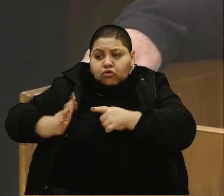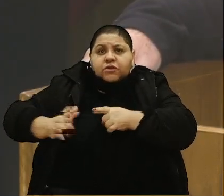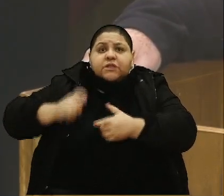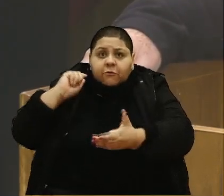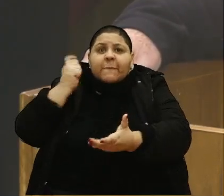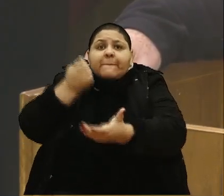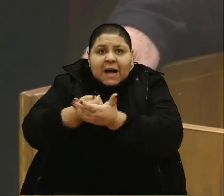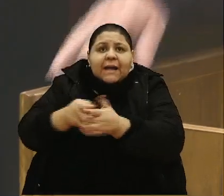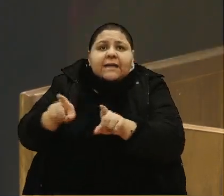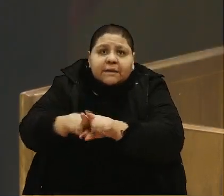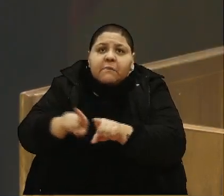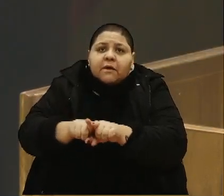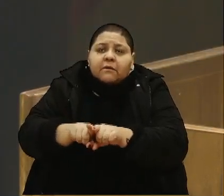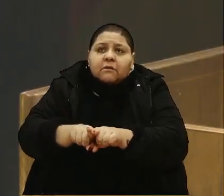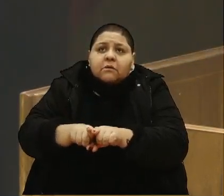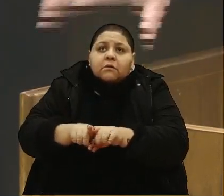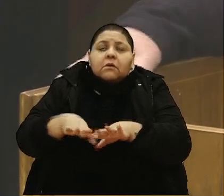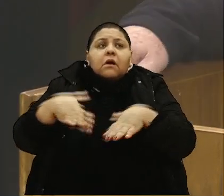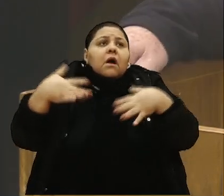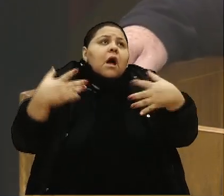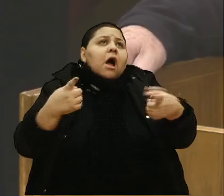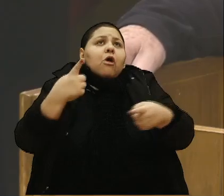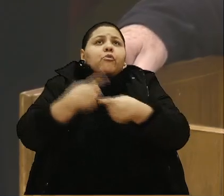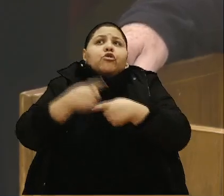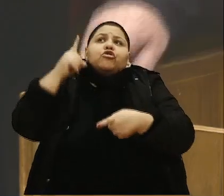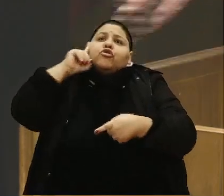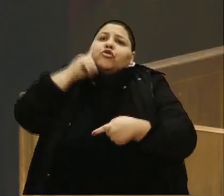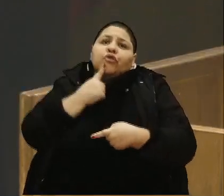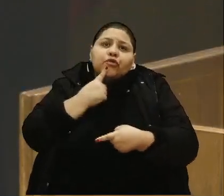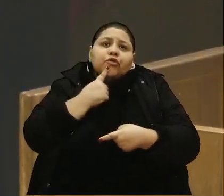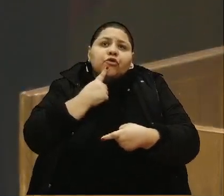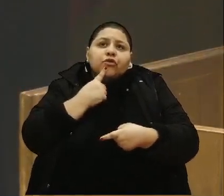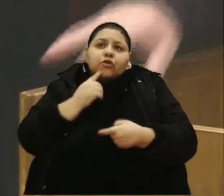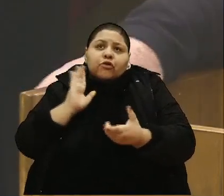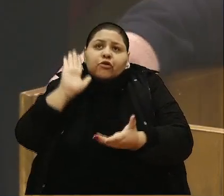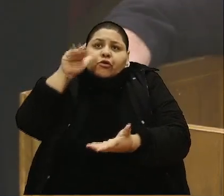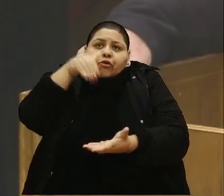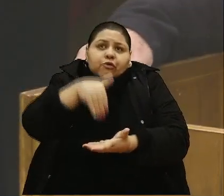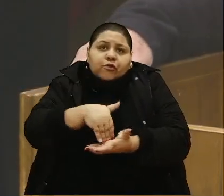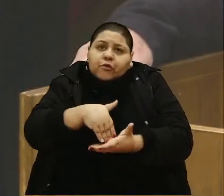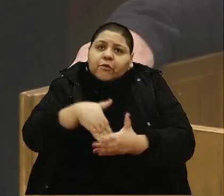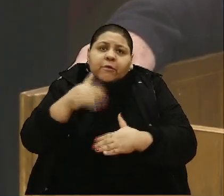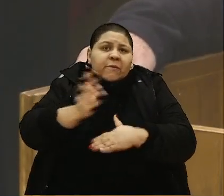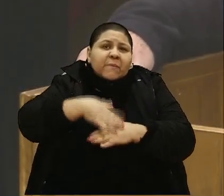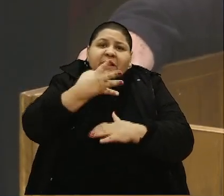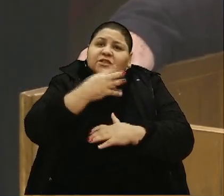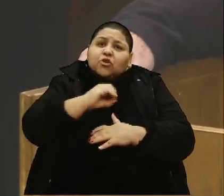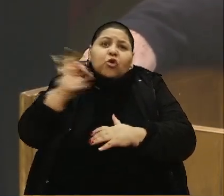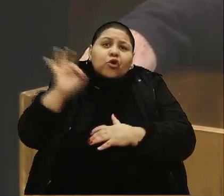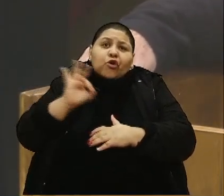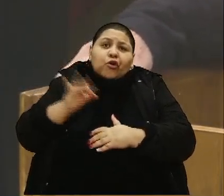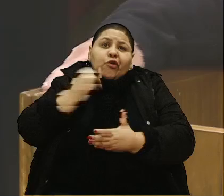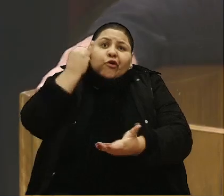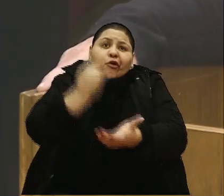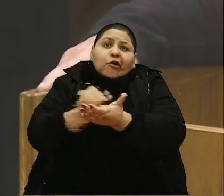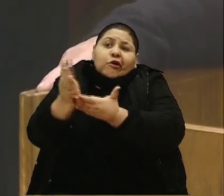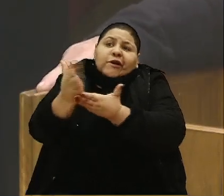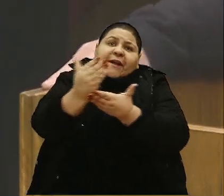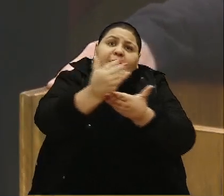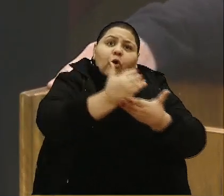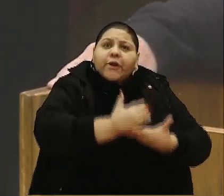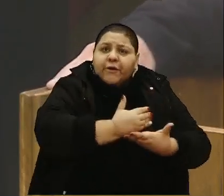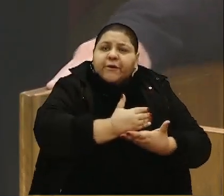também. Porque os Estados Unidos é no mínimo muito mais de 40% de imposto recolhido na